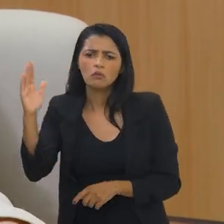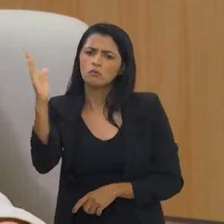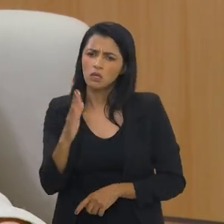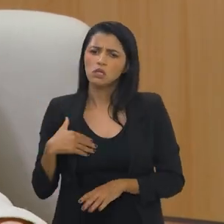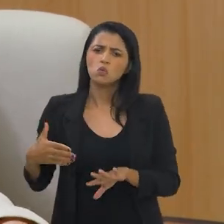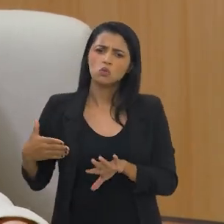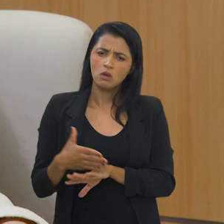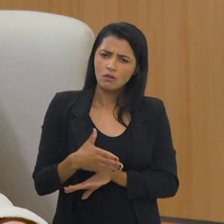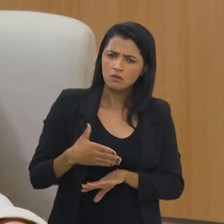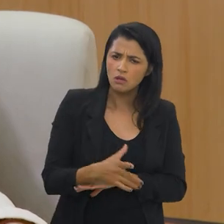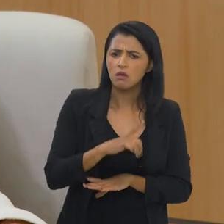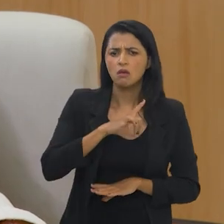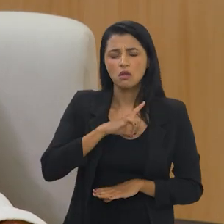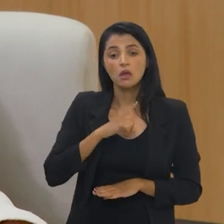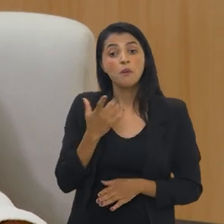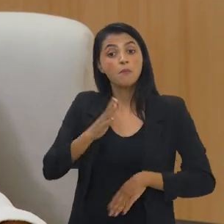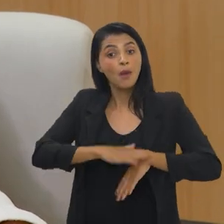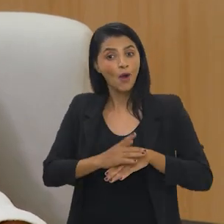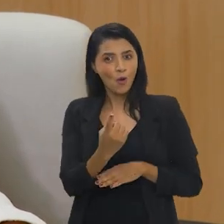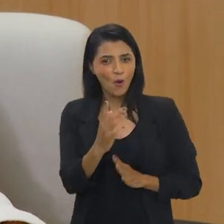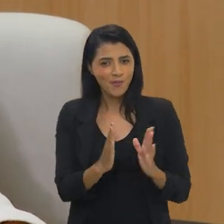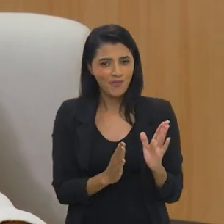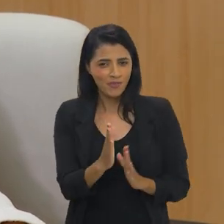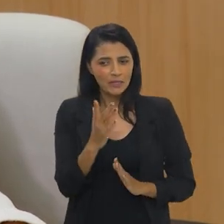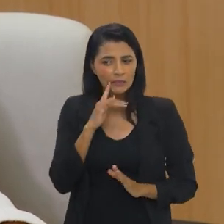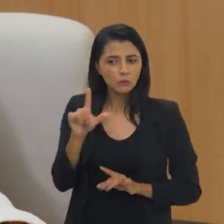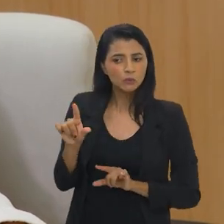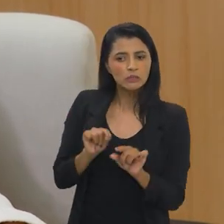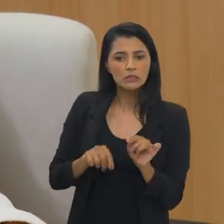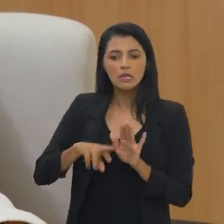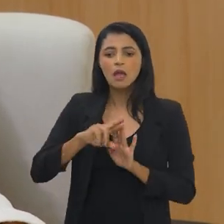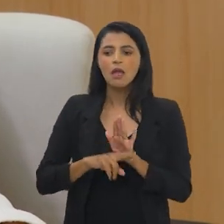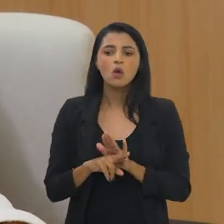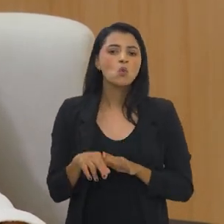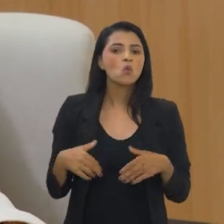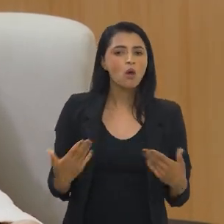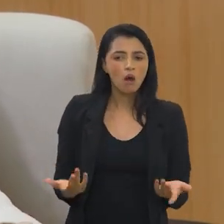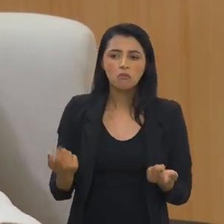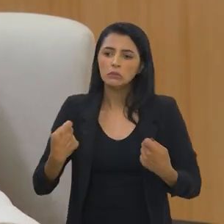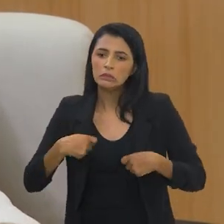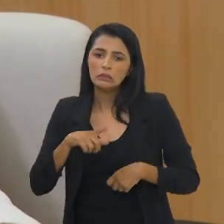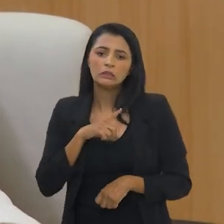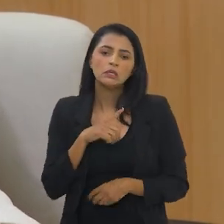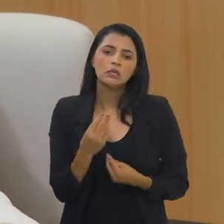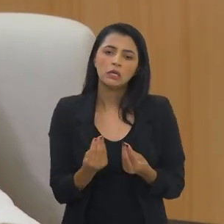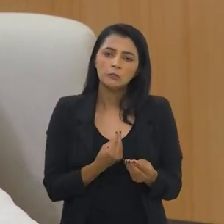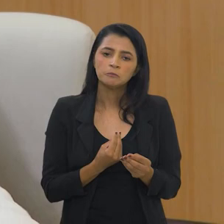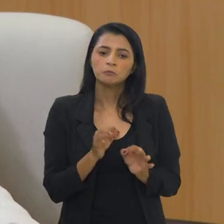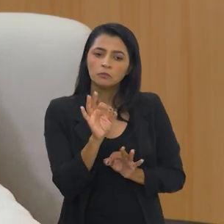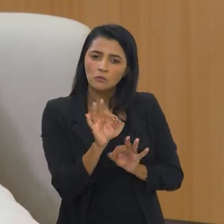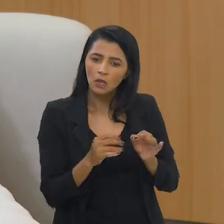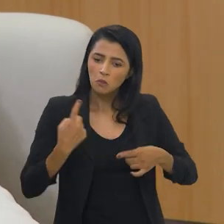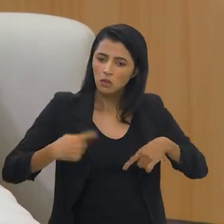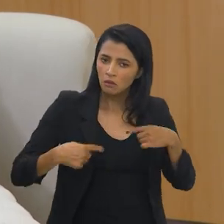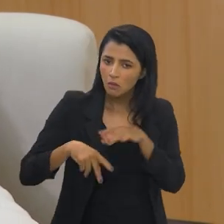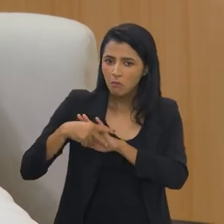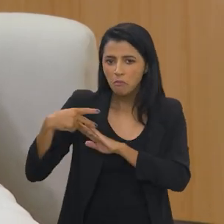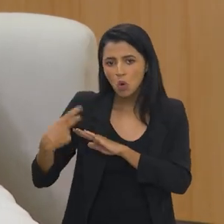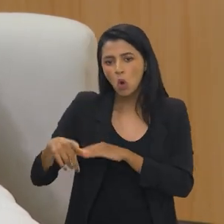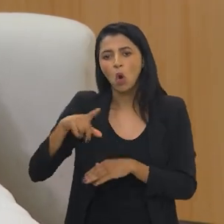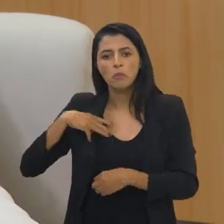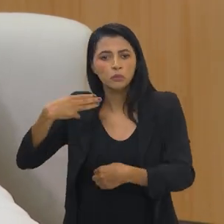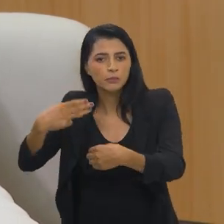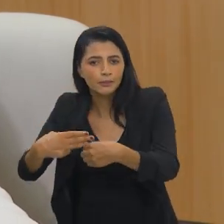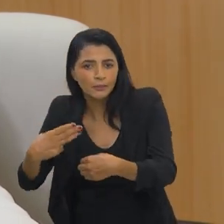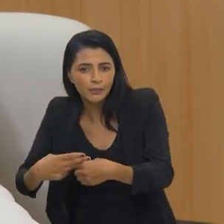as mulheres brasileiras têm acesso e nesse primeiro momento nós estamos definindo os critérios precisa ter um organismo de política